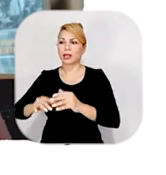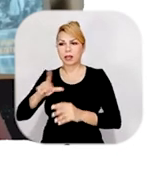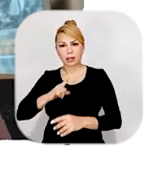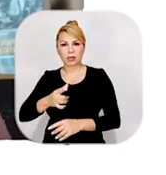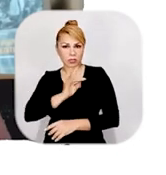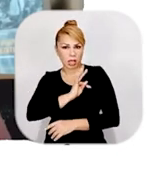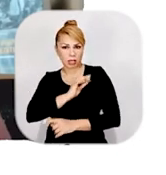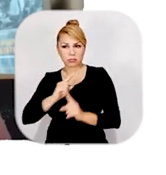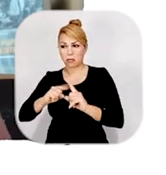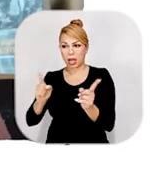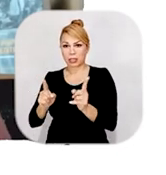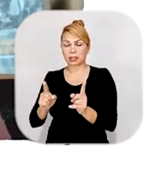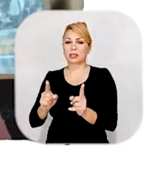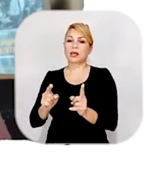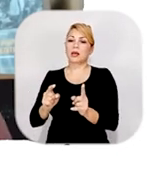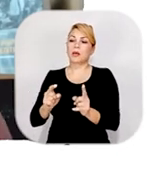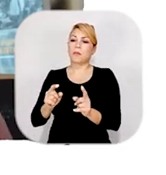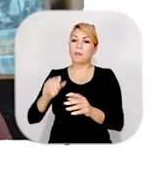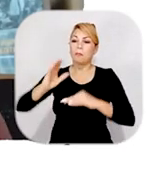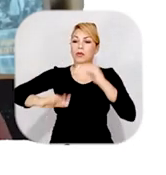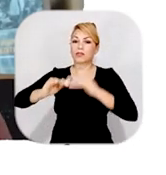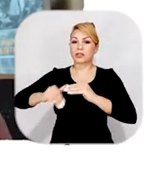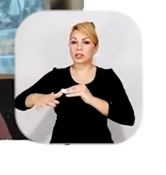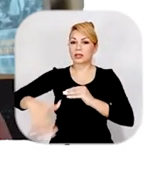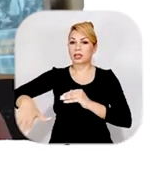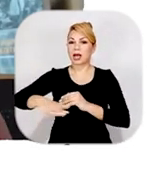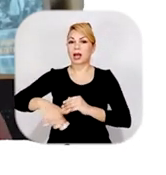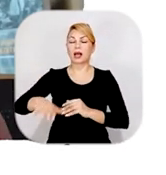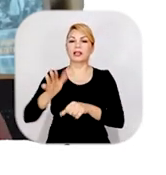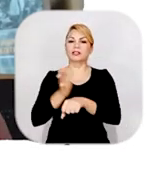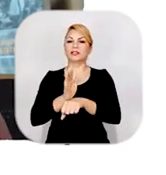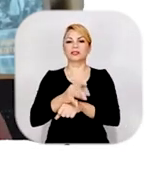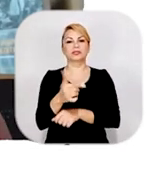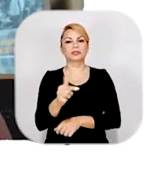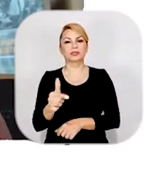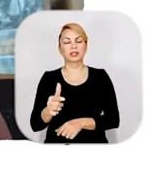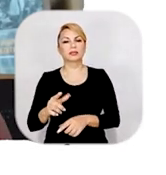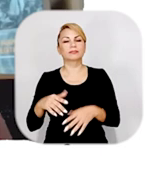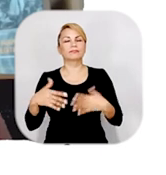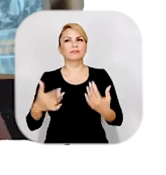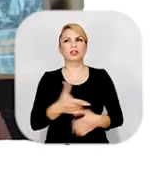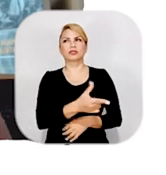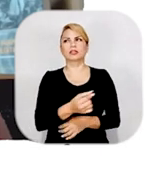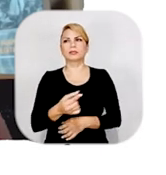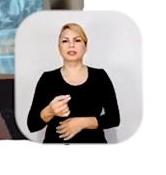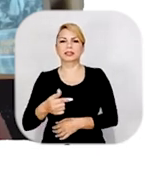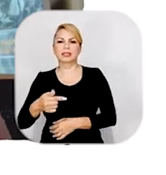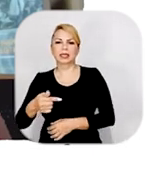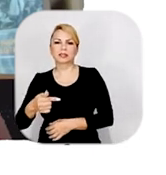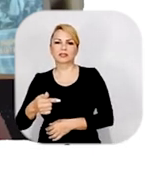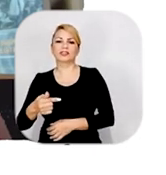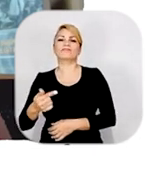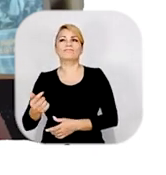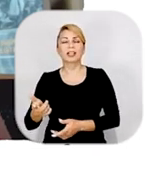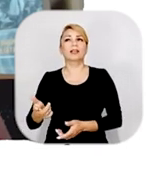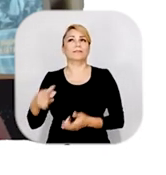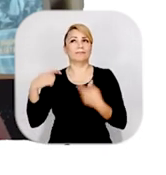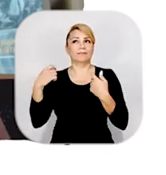em 2017, ficou muito claro para mim que a gente precisava de uma pessoa com mais experiência